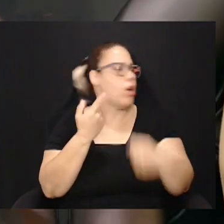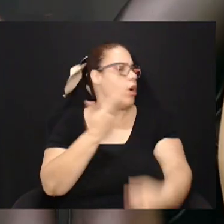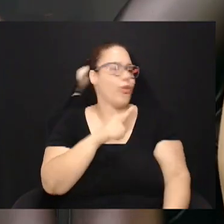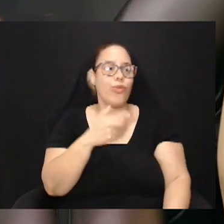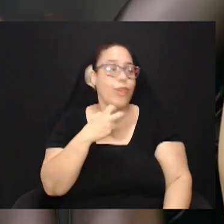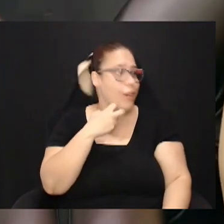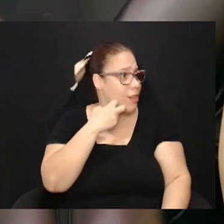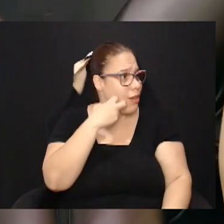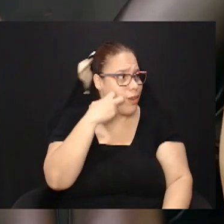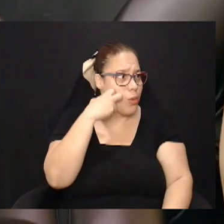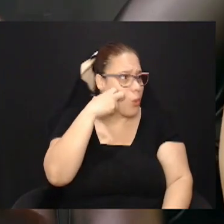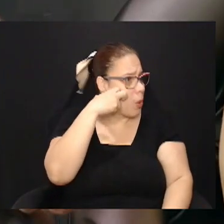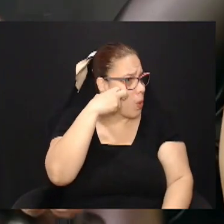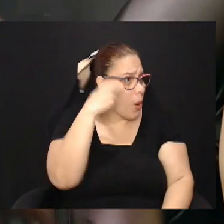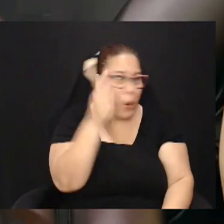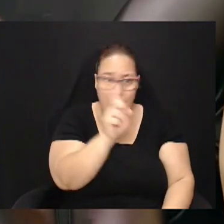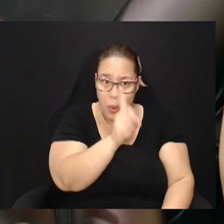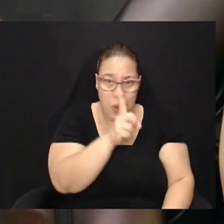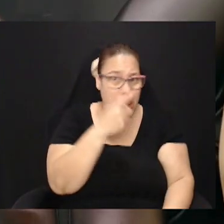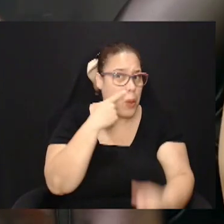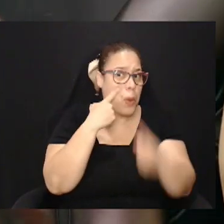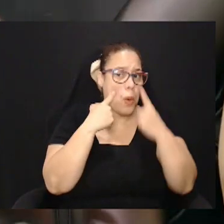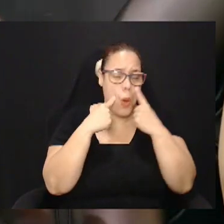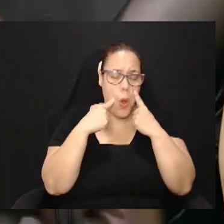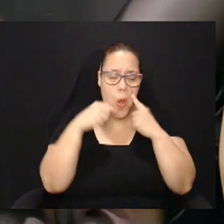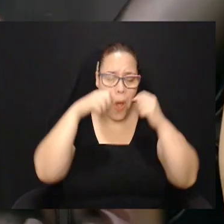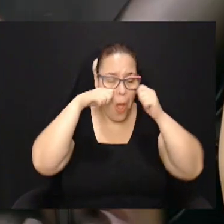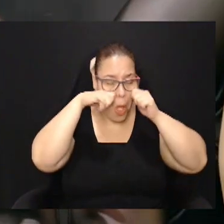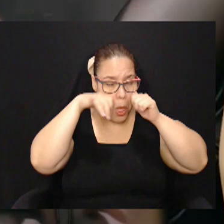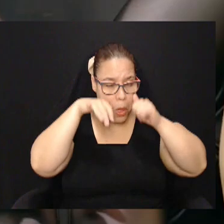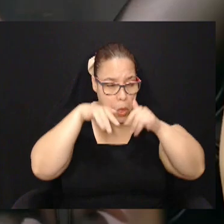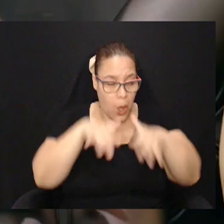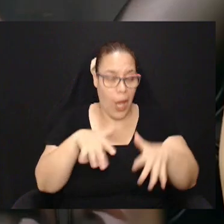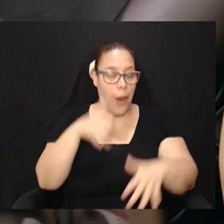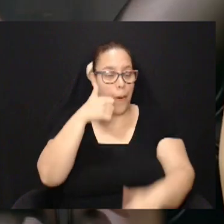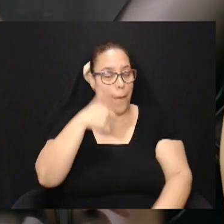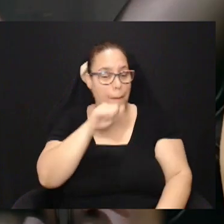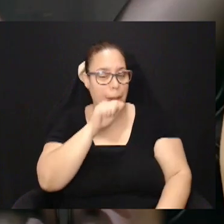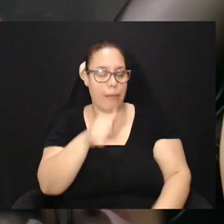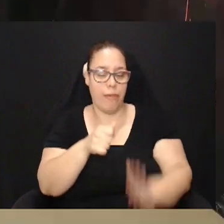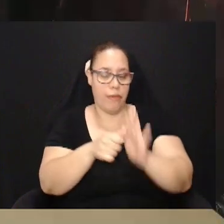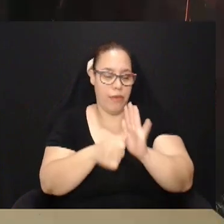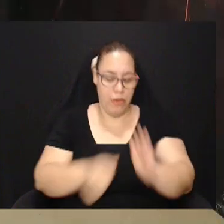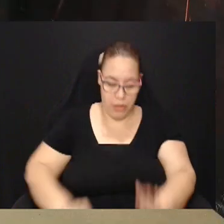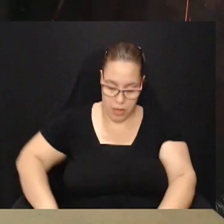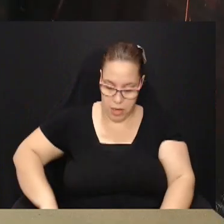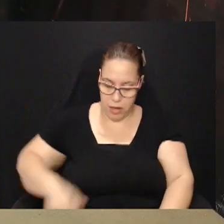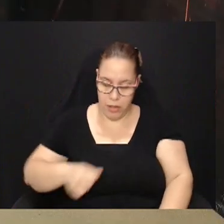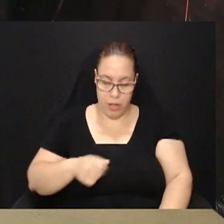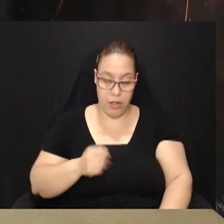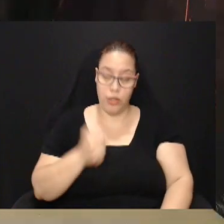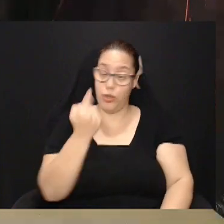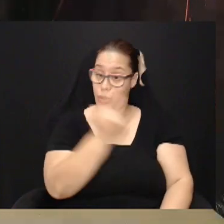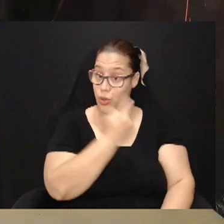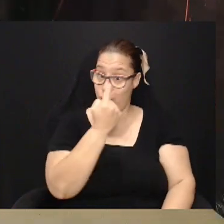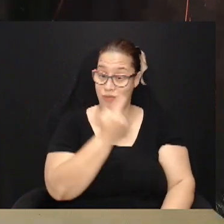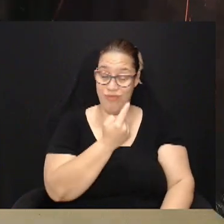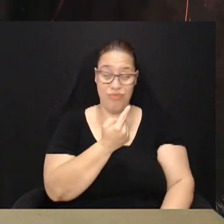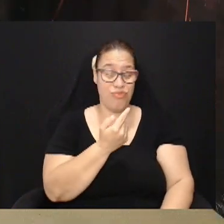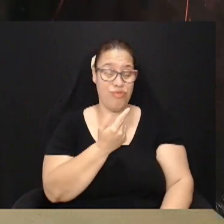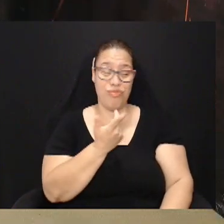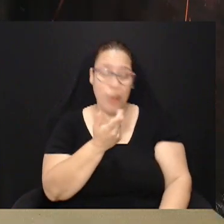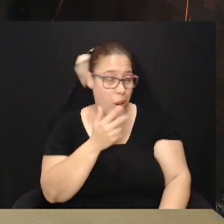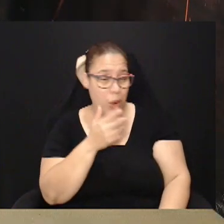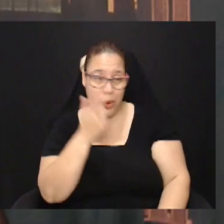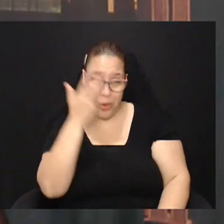Né? Muito tá chorando, bom. Chora. Mamãe chora mesmo. E chora, né? E é interessante a gente falar assim, olha, a mamãe